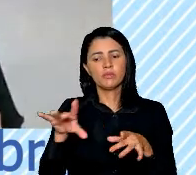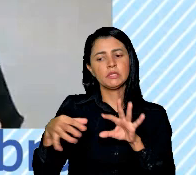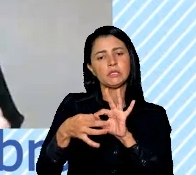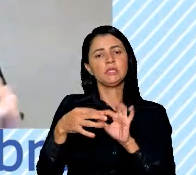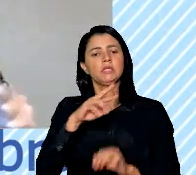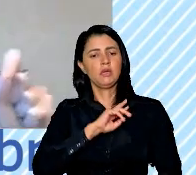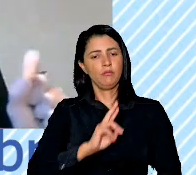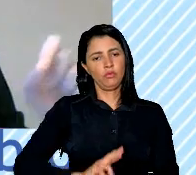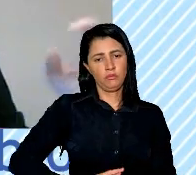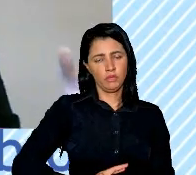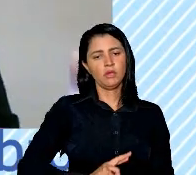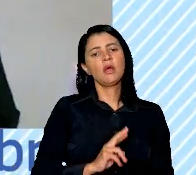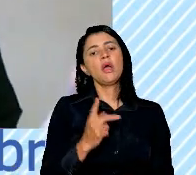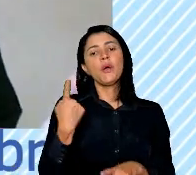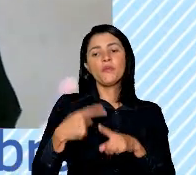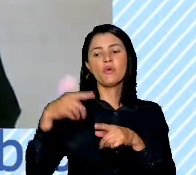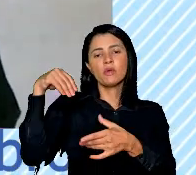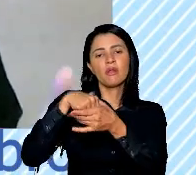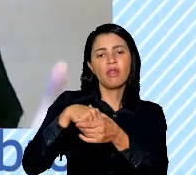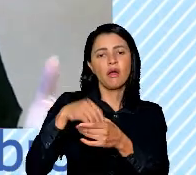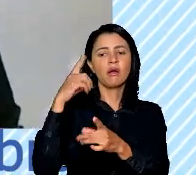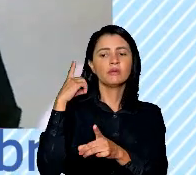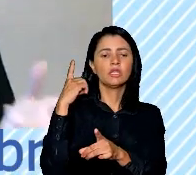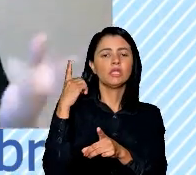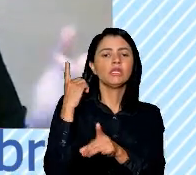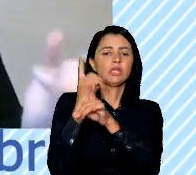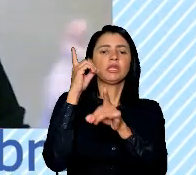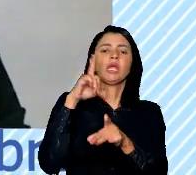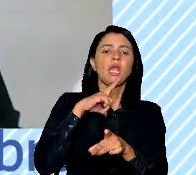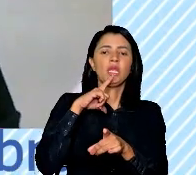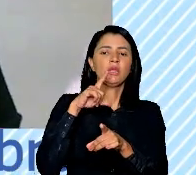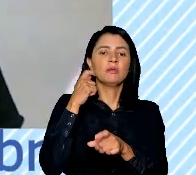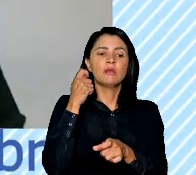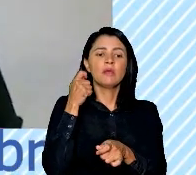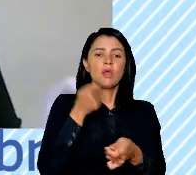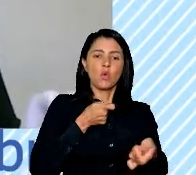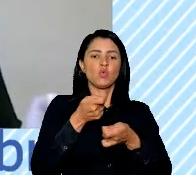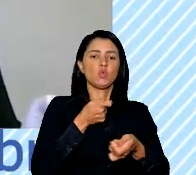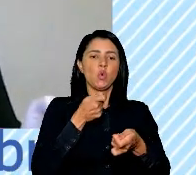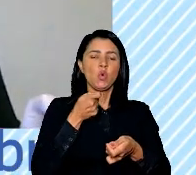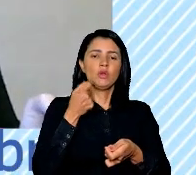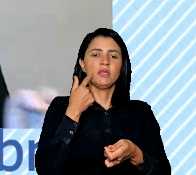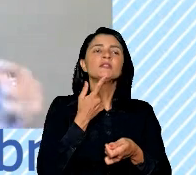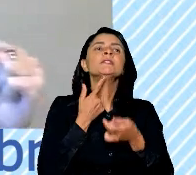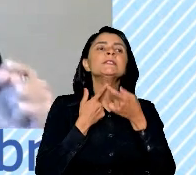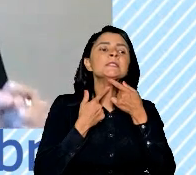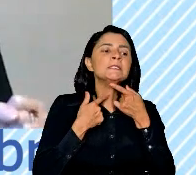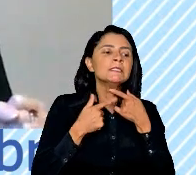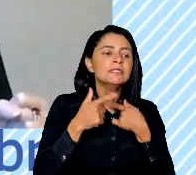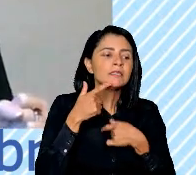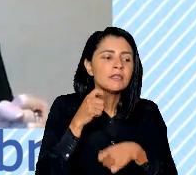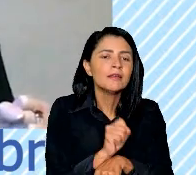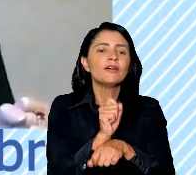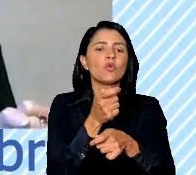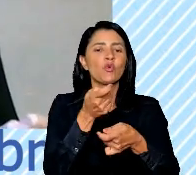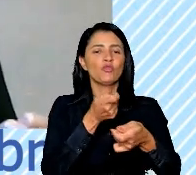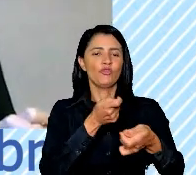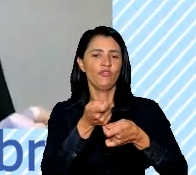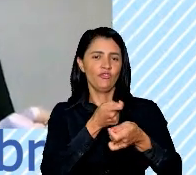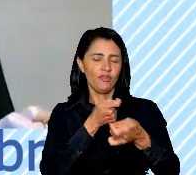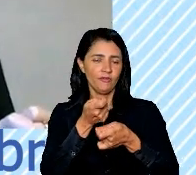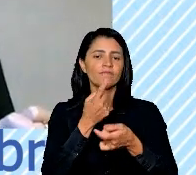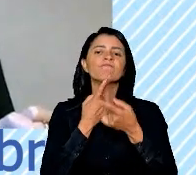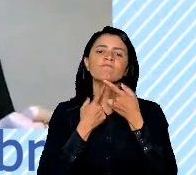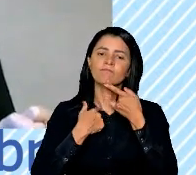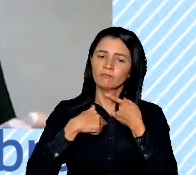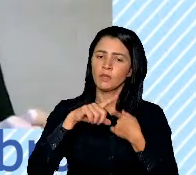é na república que se encontram os freios para essa cadeia sem fim do desejo. O desejo tem seu